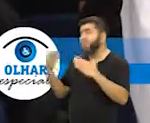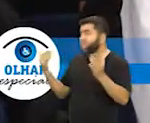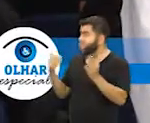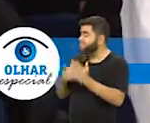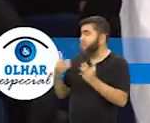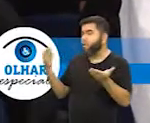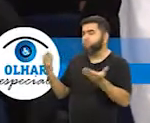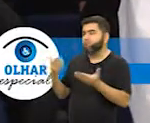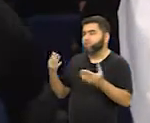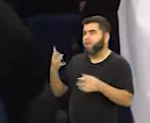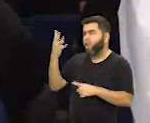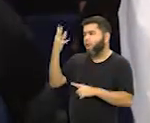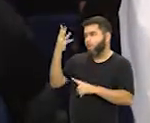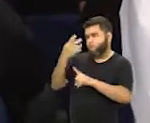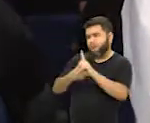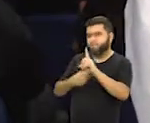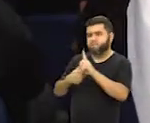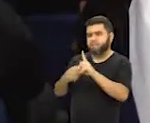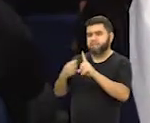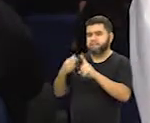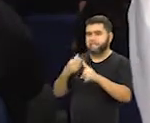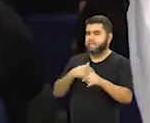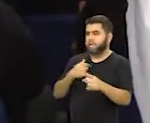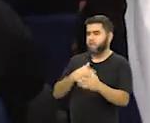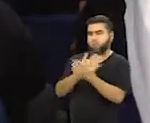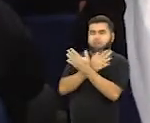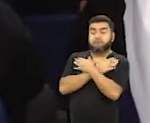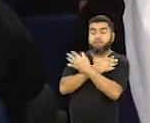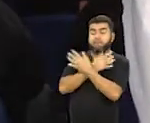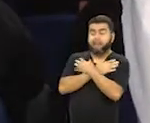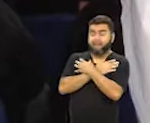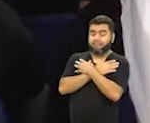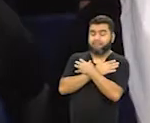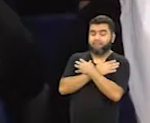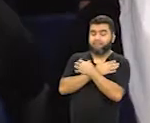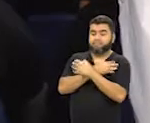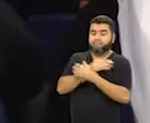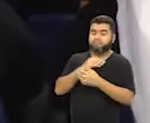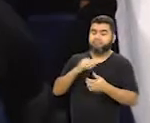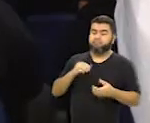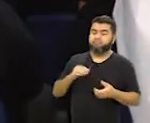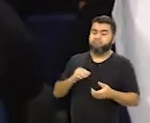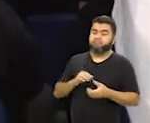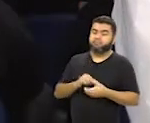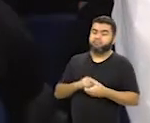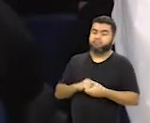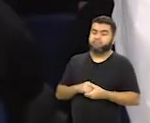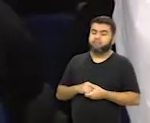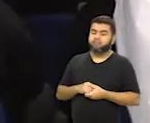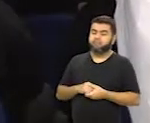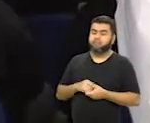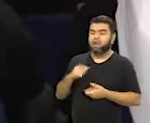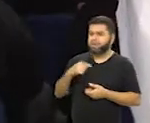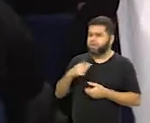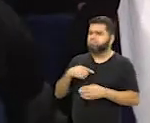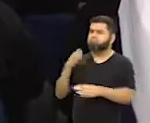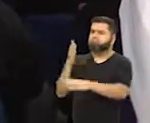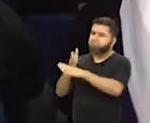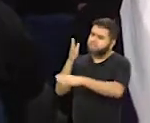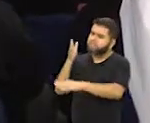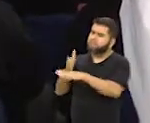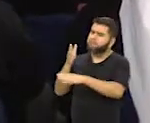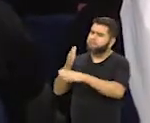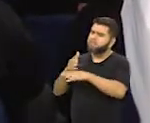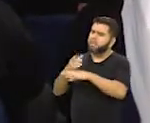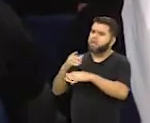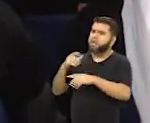até hoje. Tem 4 meses que eu fiquei desempregada, aí